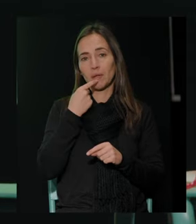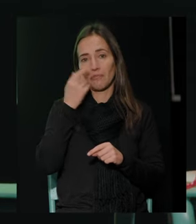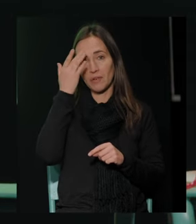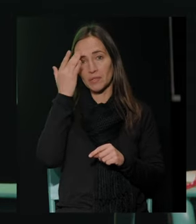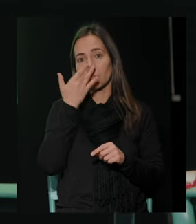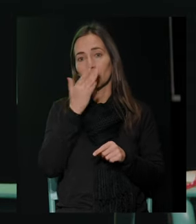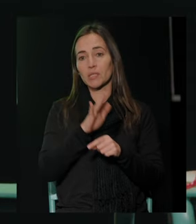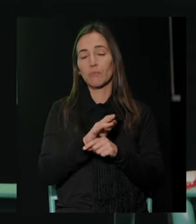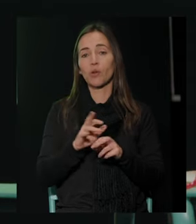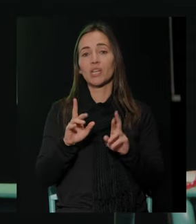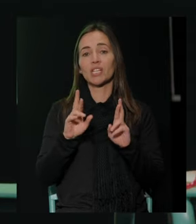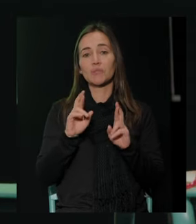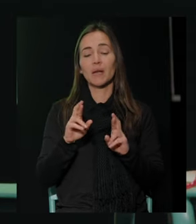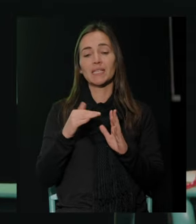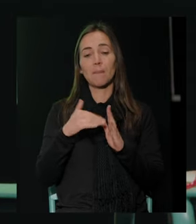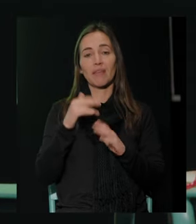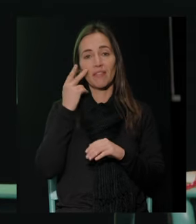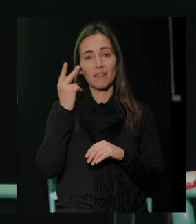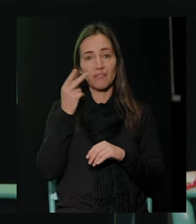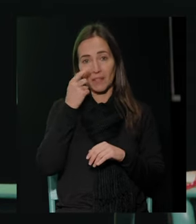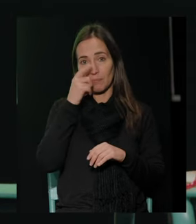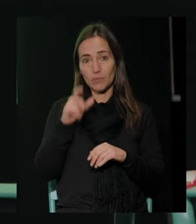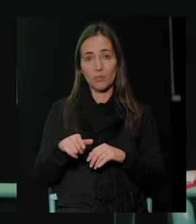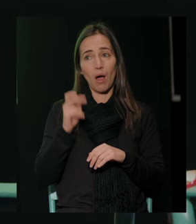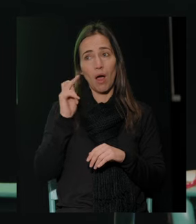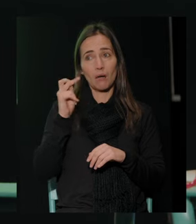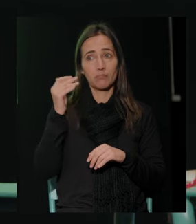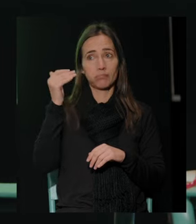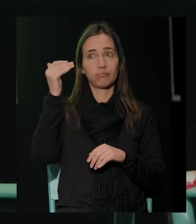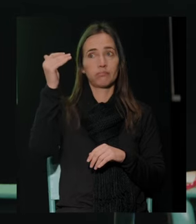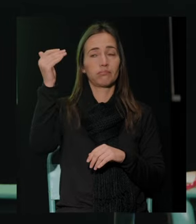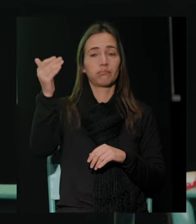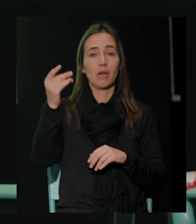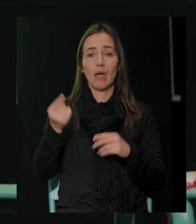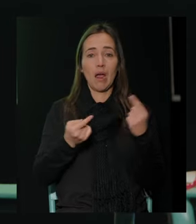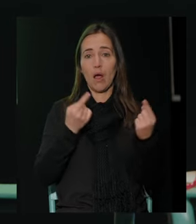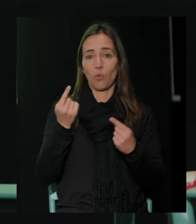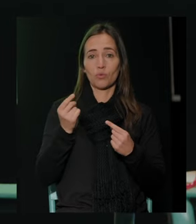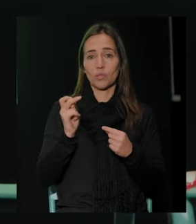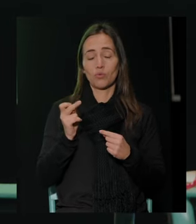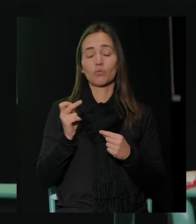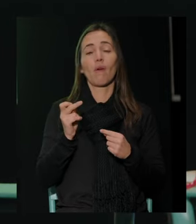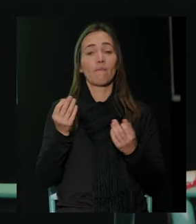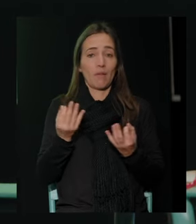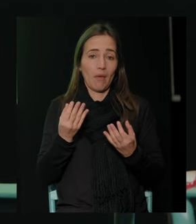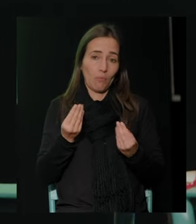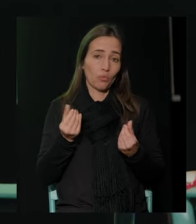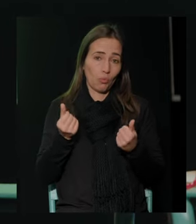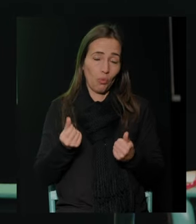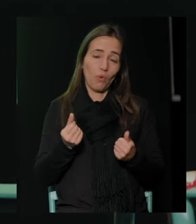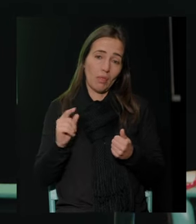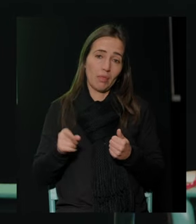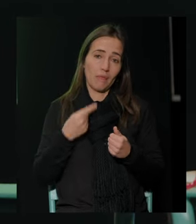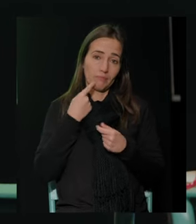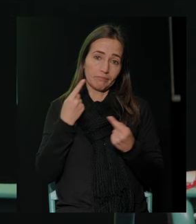aumento da esperança média de vida do ser humano, que aumentou décadas, num espaço de um par de séculos. Isto realmente é algo bom e é algo a assinalar.